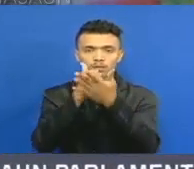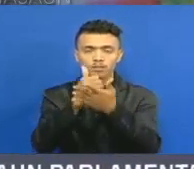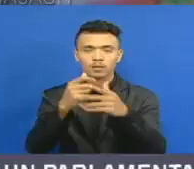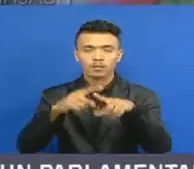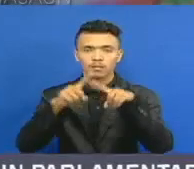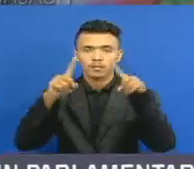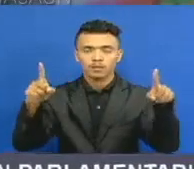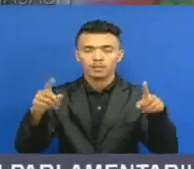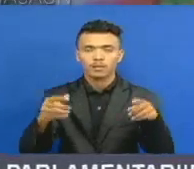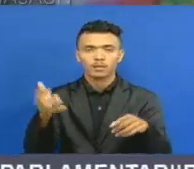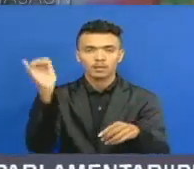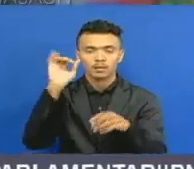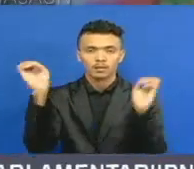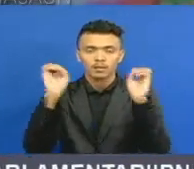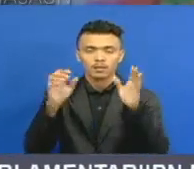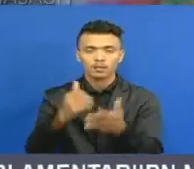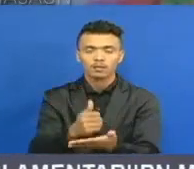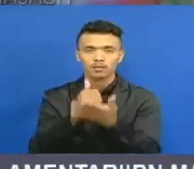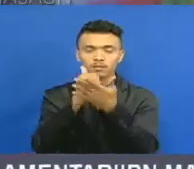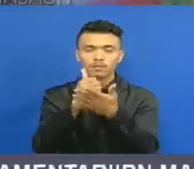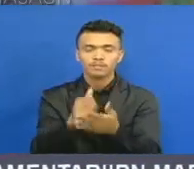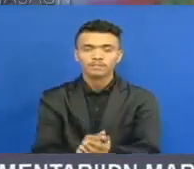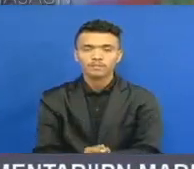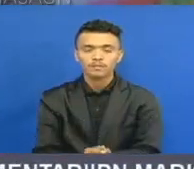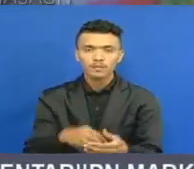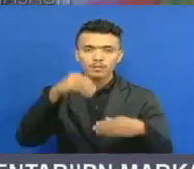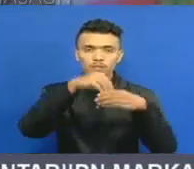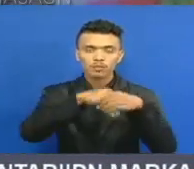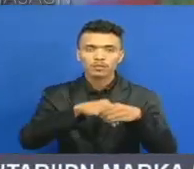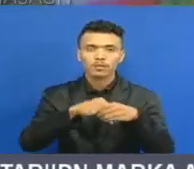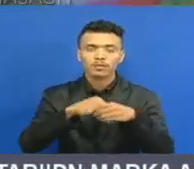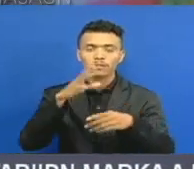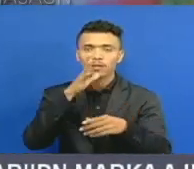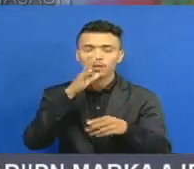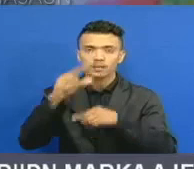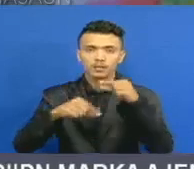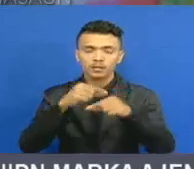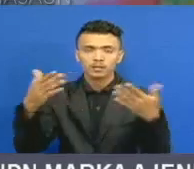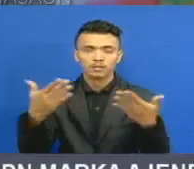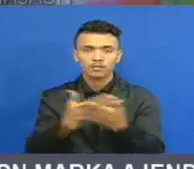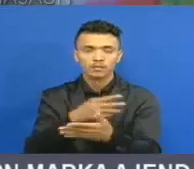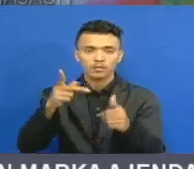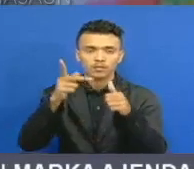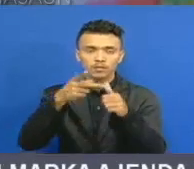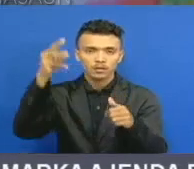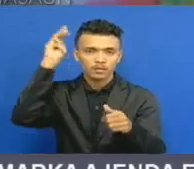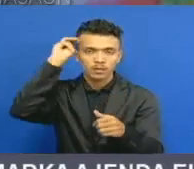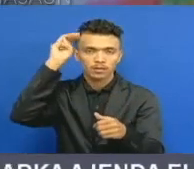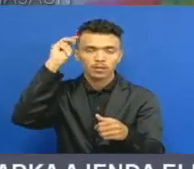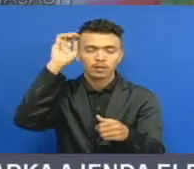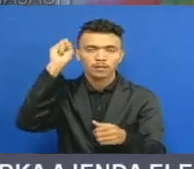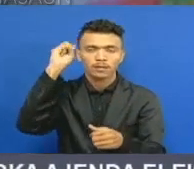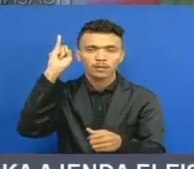mas bem, e a parte da URASIC contribui. Há tanto a nova Bolsa da Mãe Zeração Fom, Vice-Ministra da Solidariedade Social na